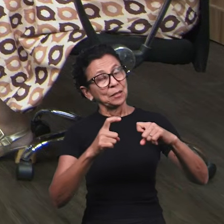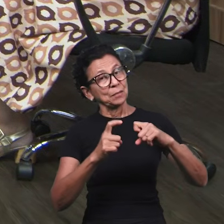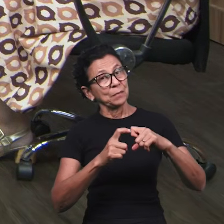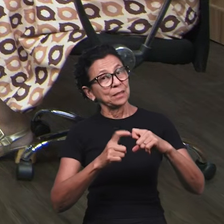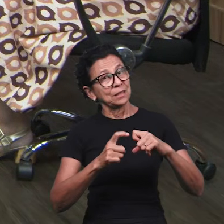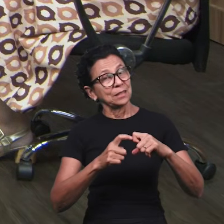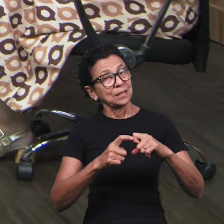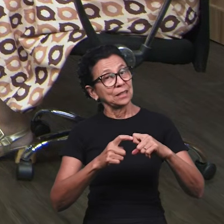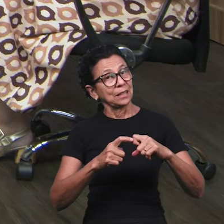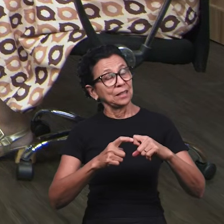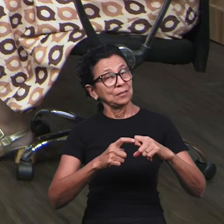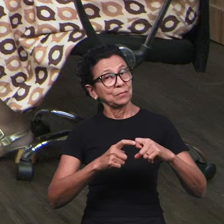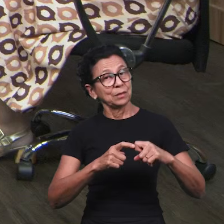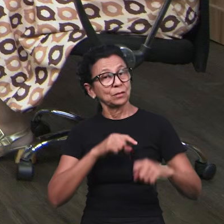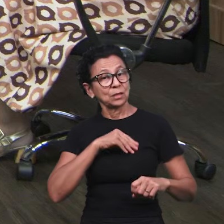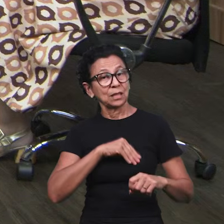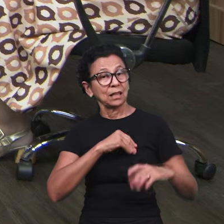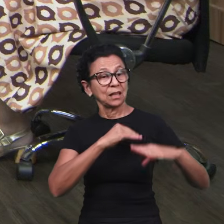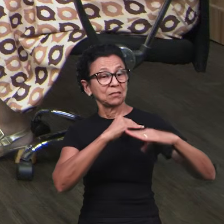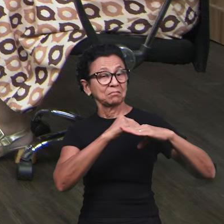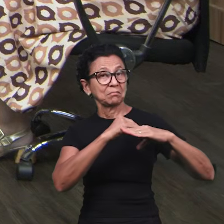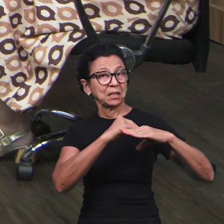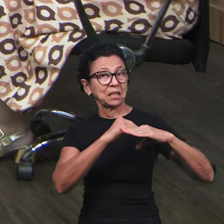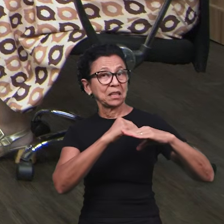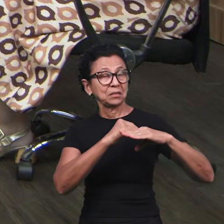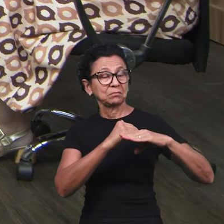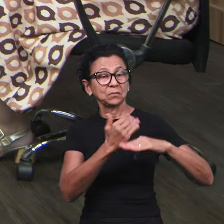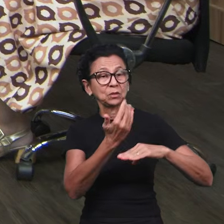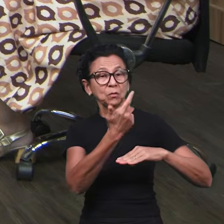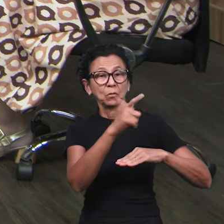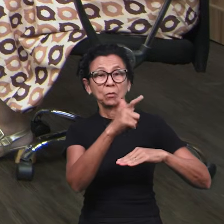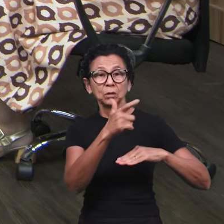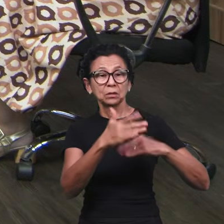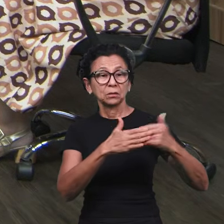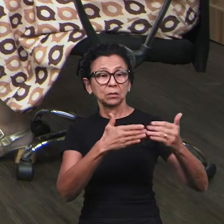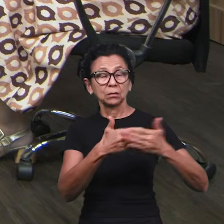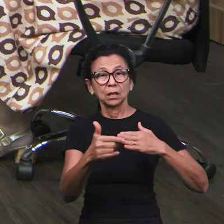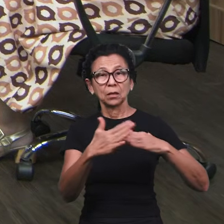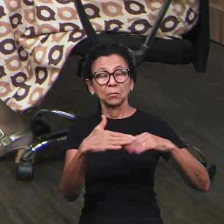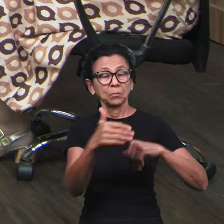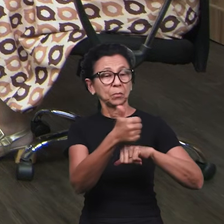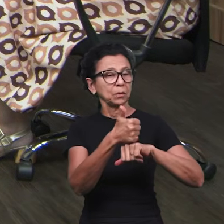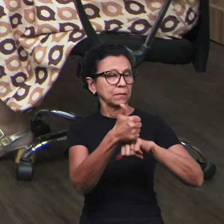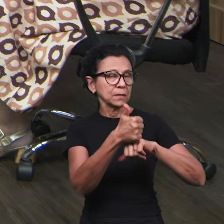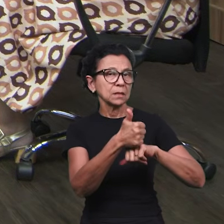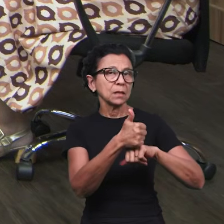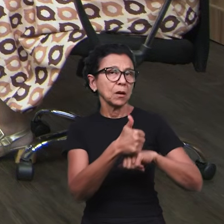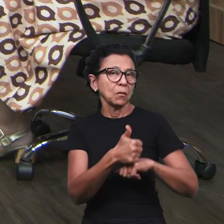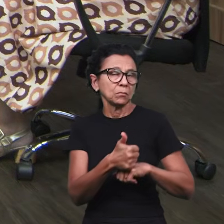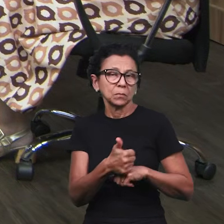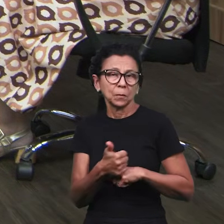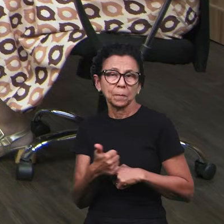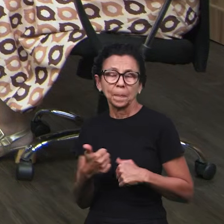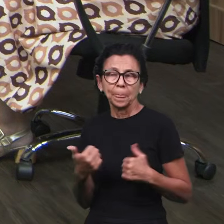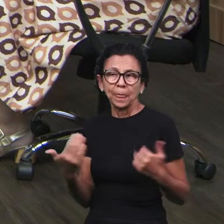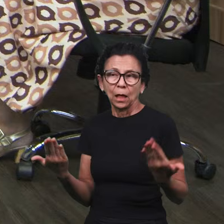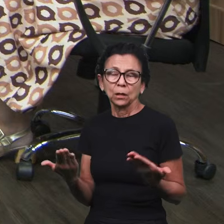das demais profissões, né? Então, como médico, nós temos um